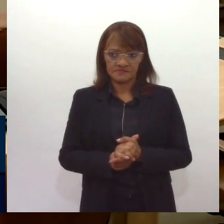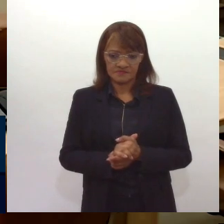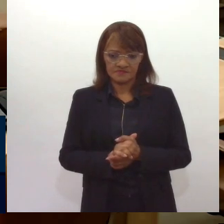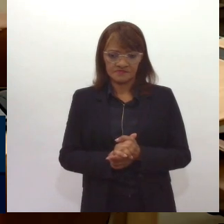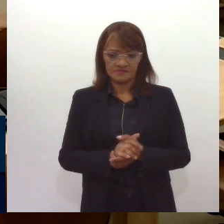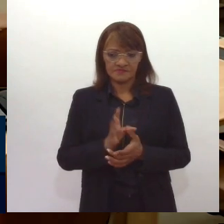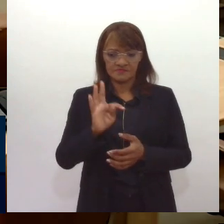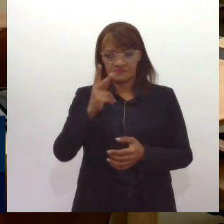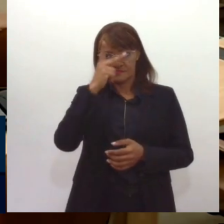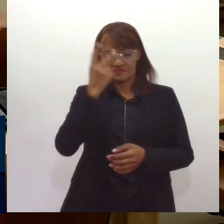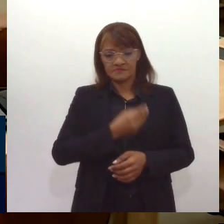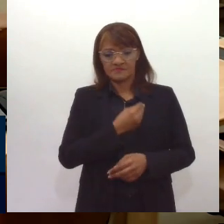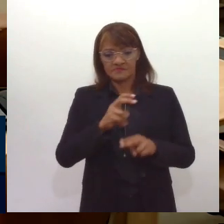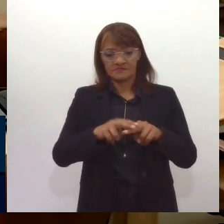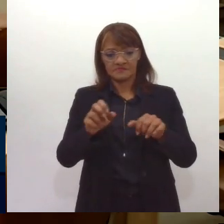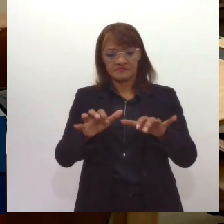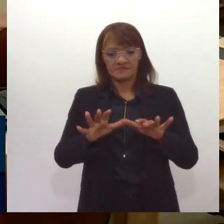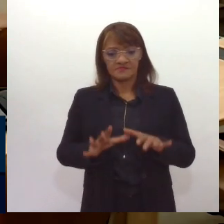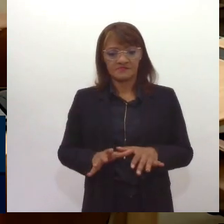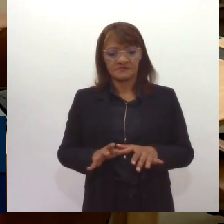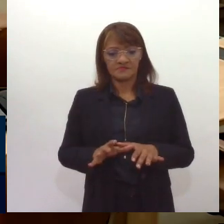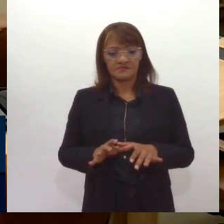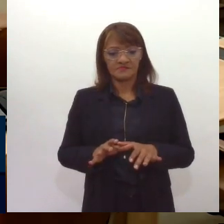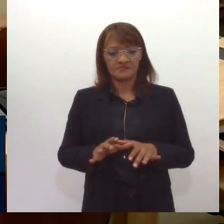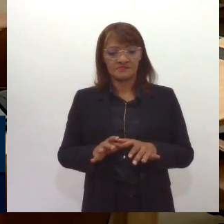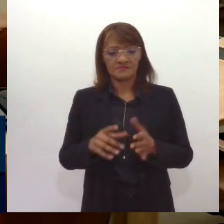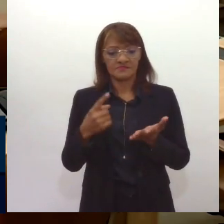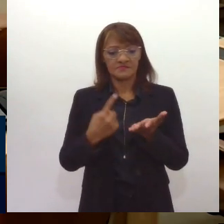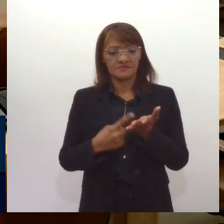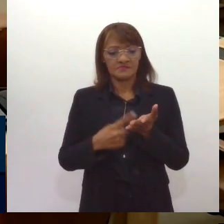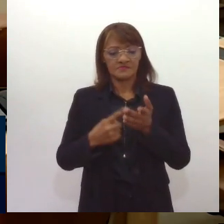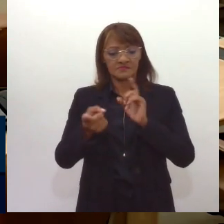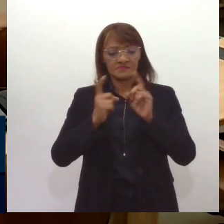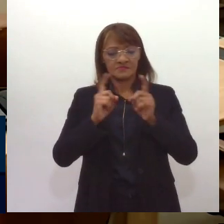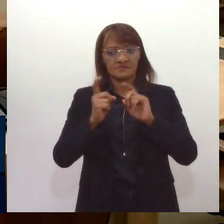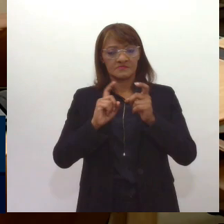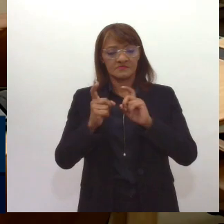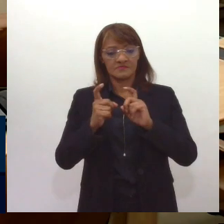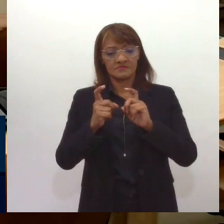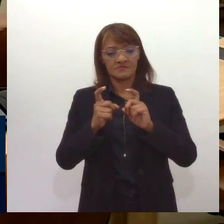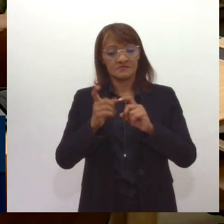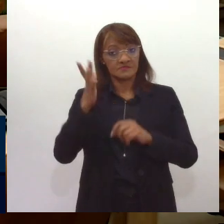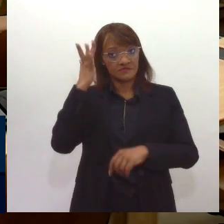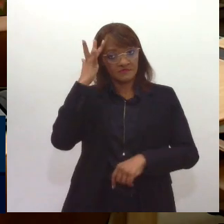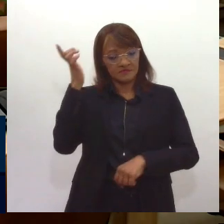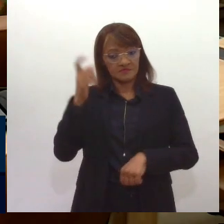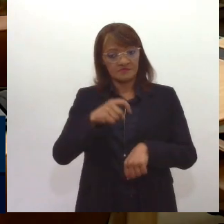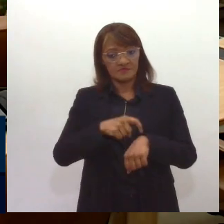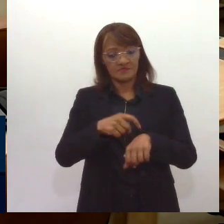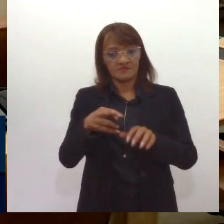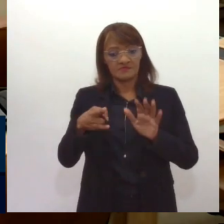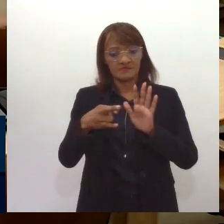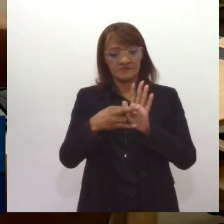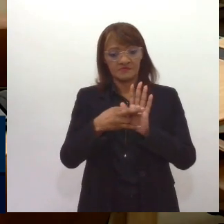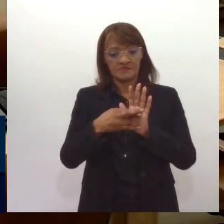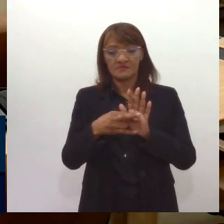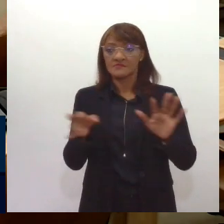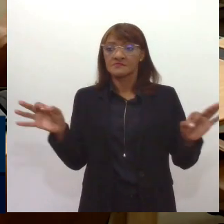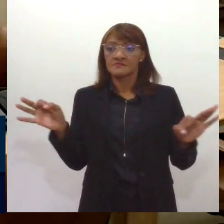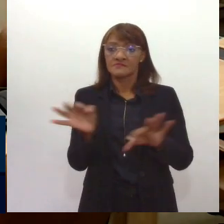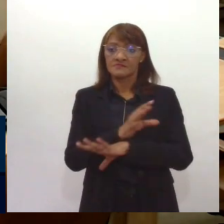em que convoco uma sessão ordinária para amanhã, no horário regimental. Declaro encerrada a presente sessão.